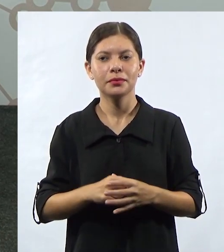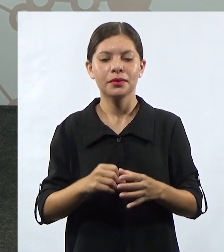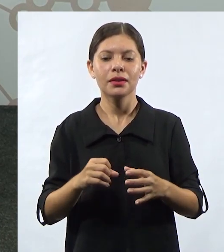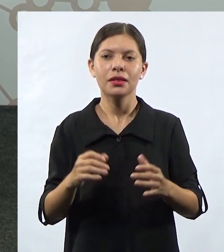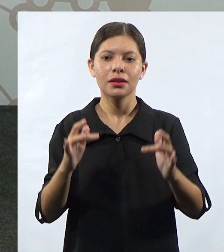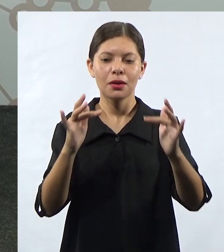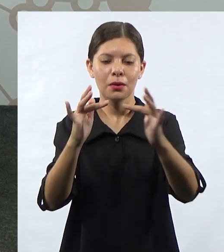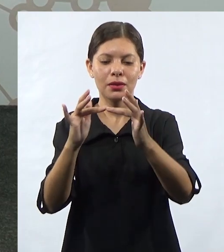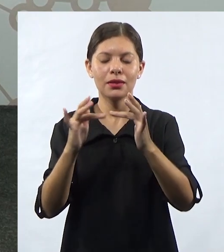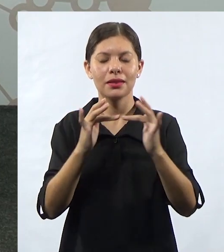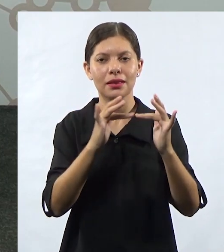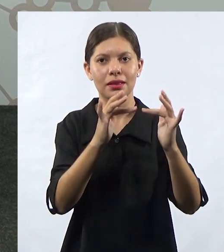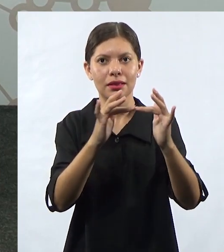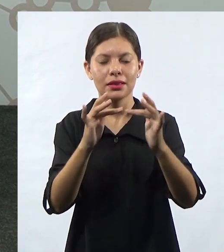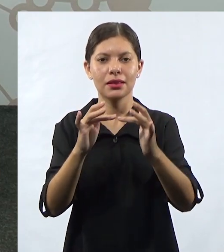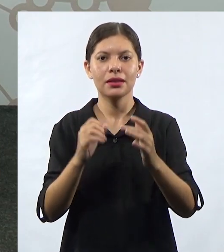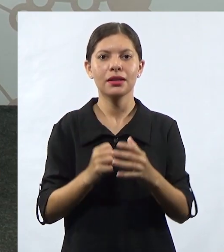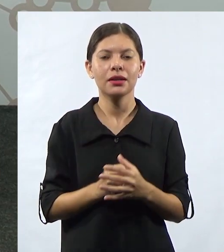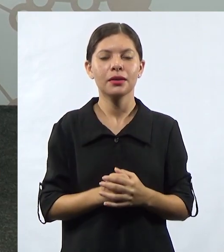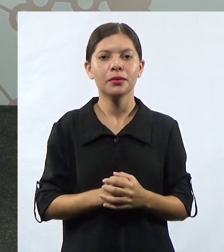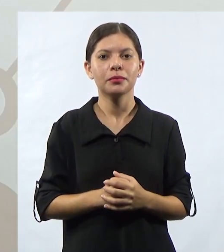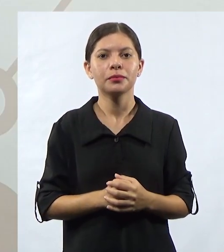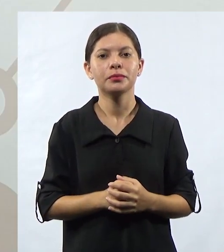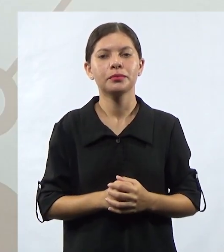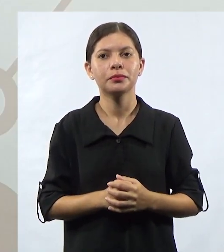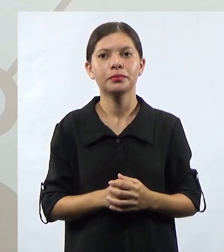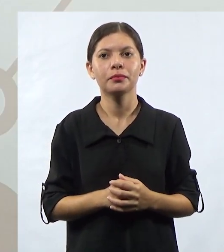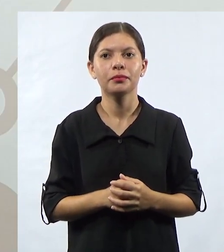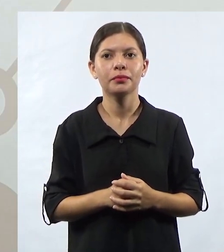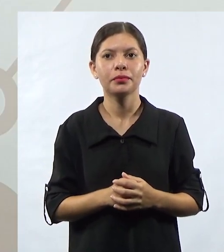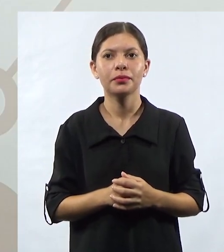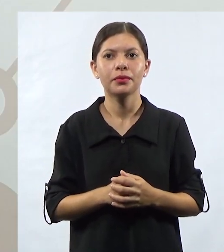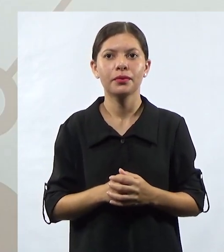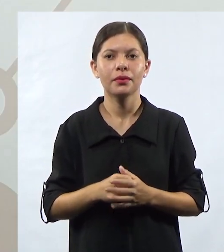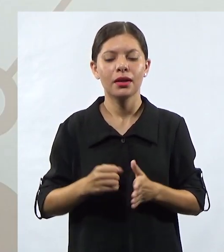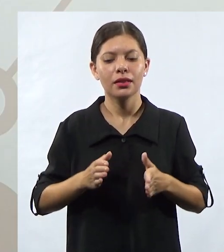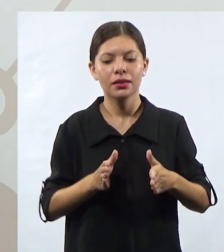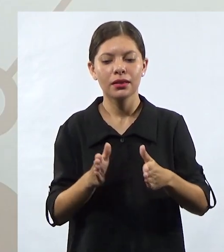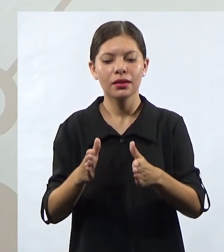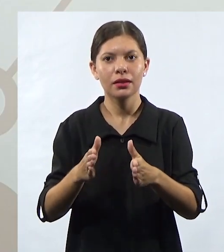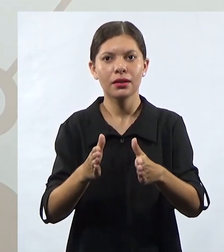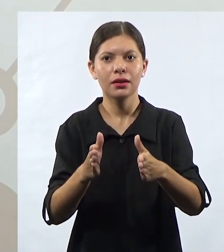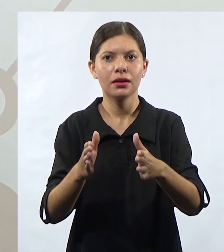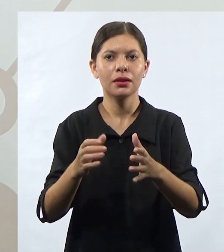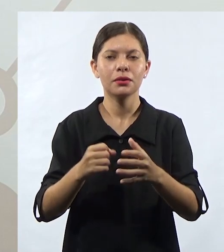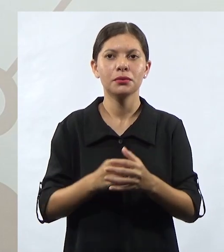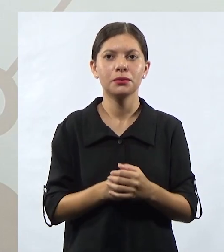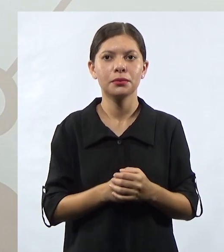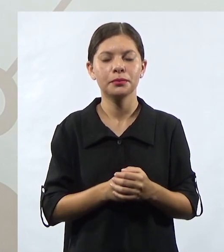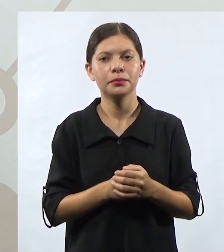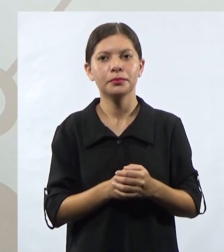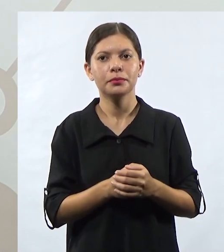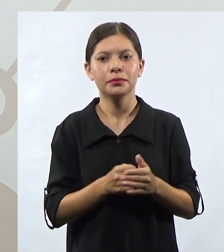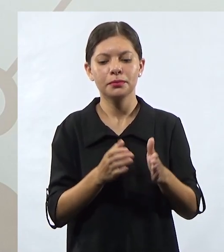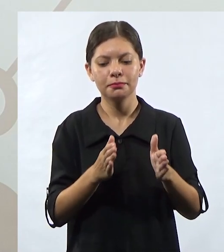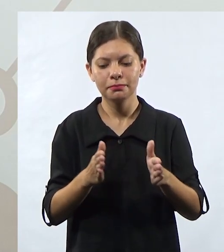conectado, Altamente professora? Conectado. É como se a gente estivesse, de fato, percorrendo essa linha, passando por vários